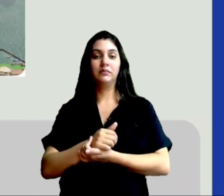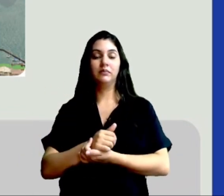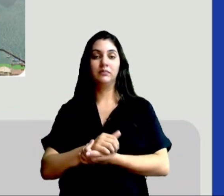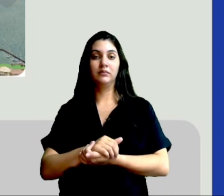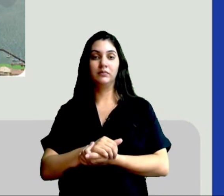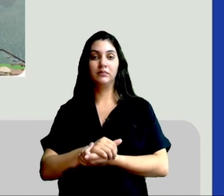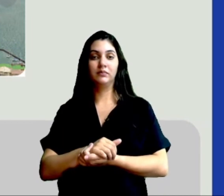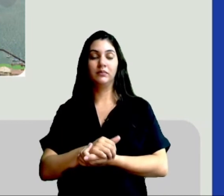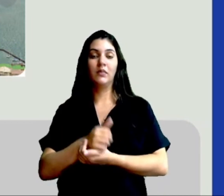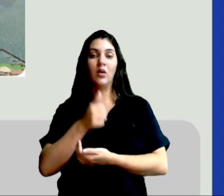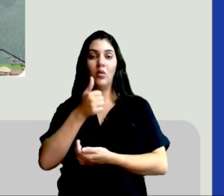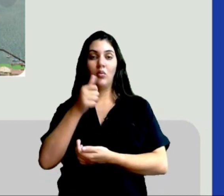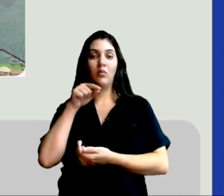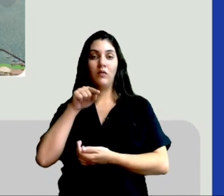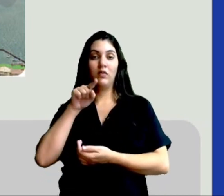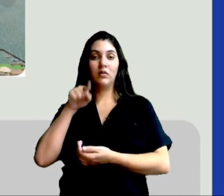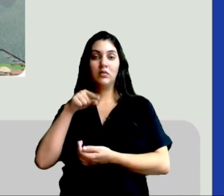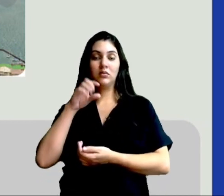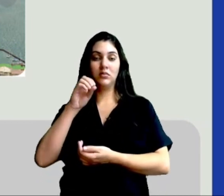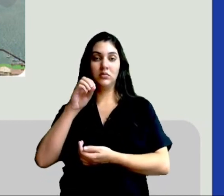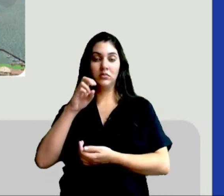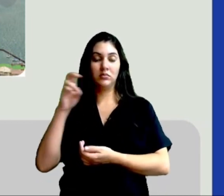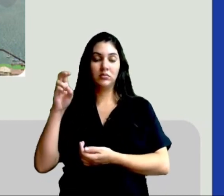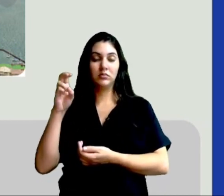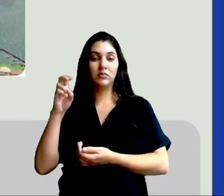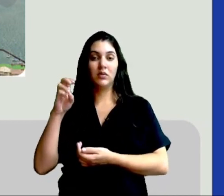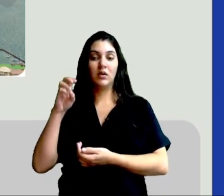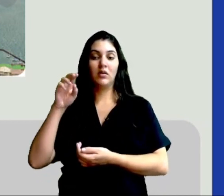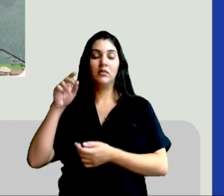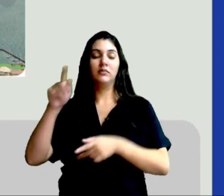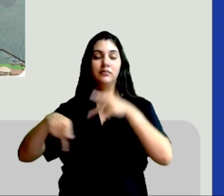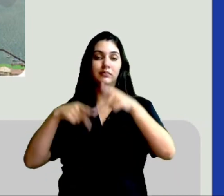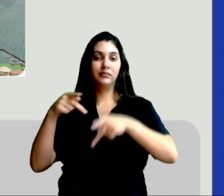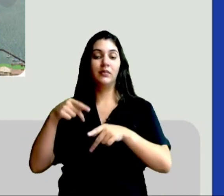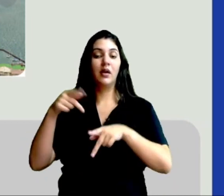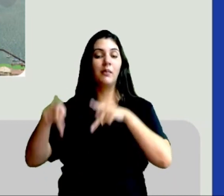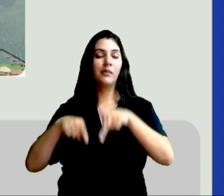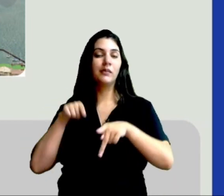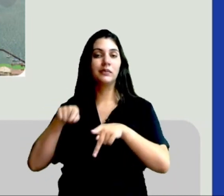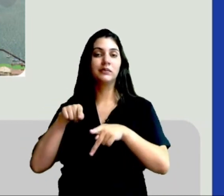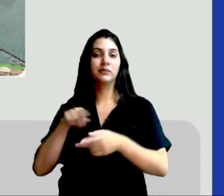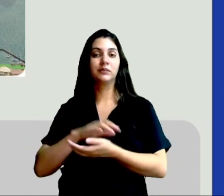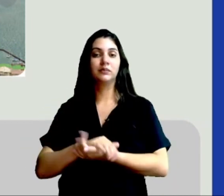1,5 milhão de habitantes. E é uma população